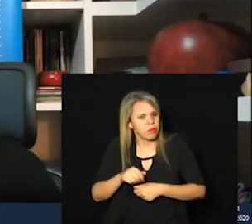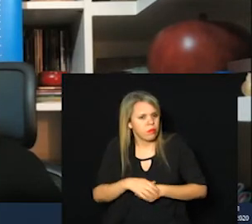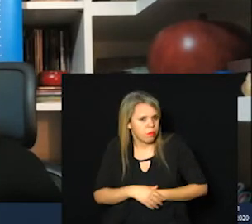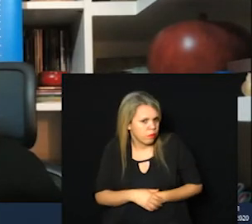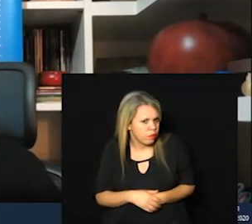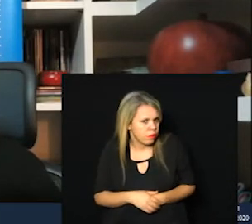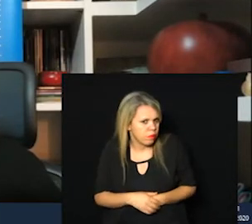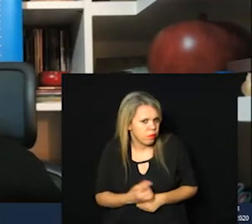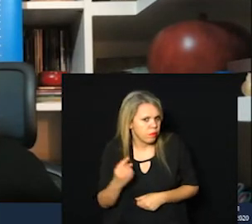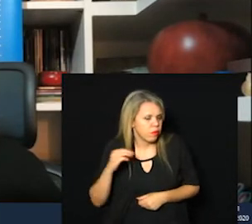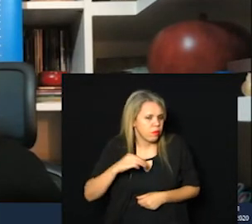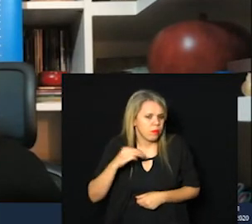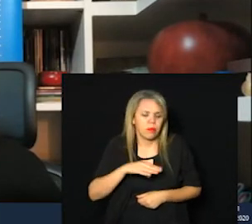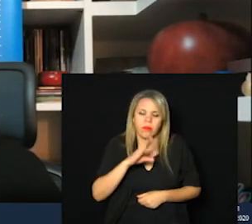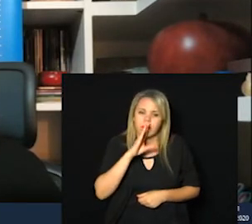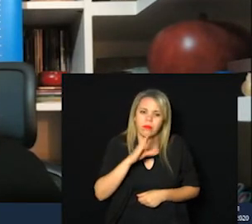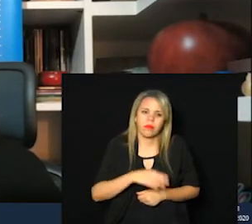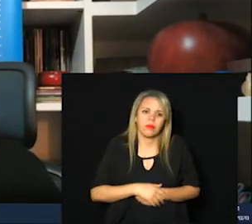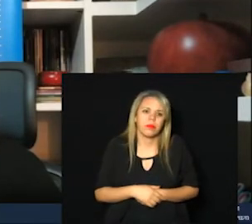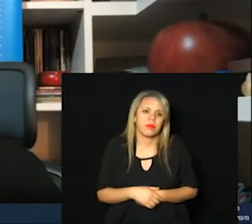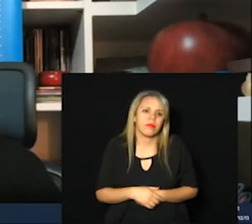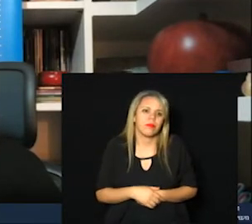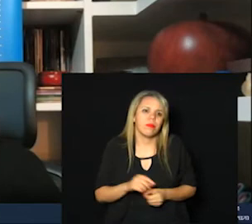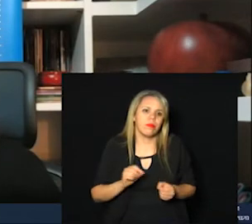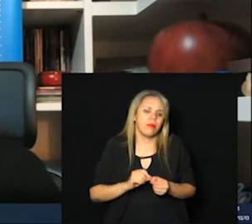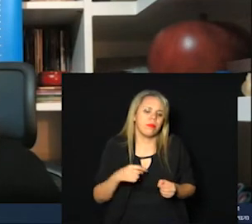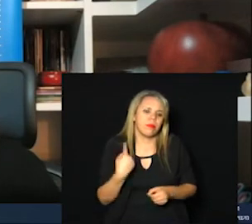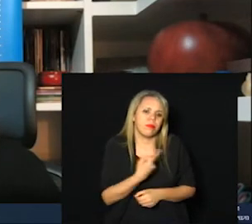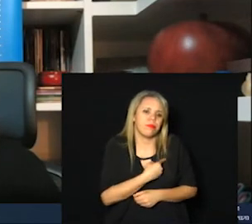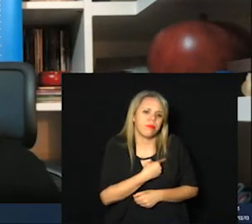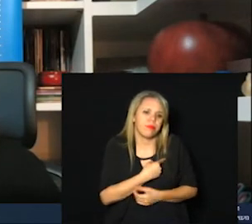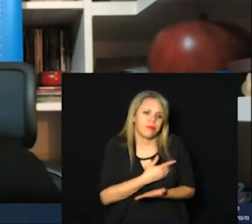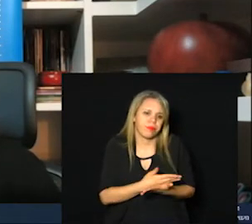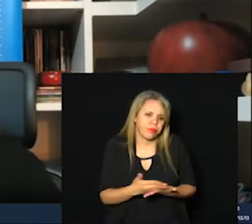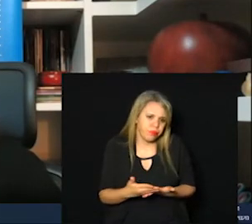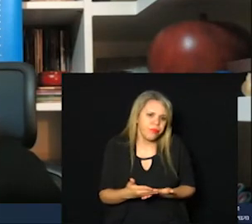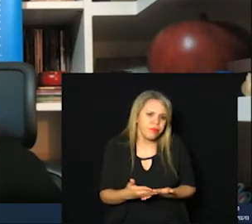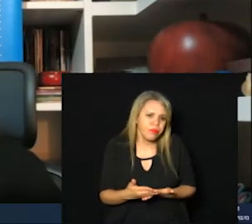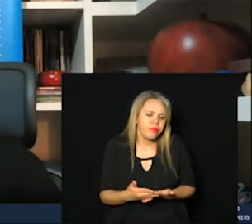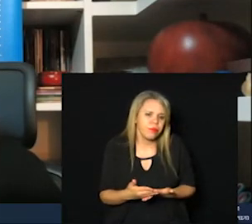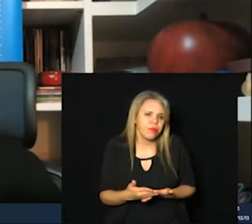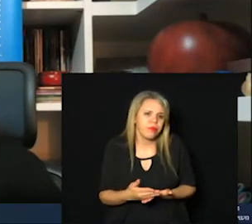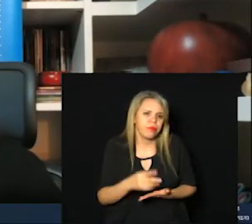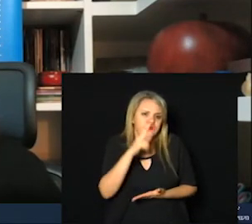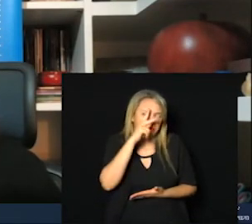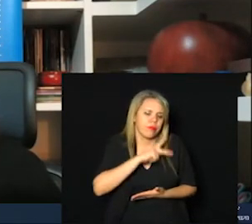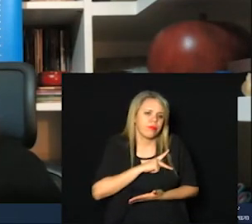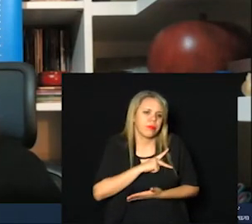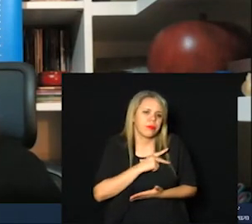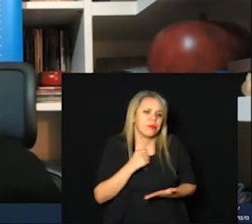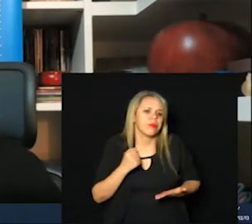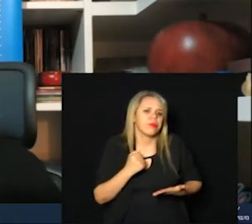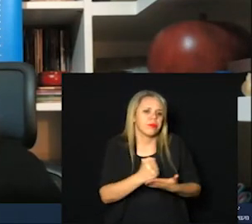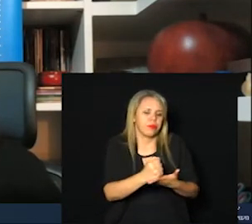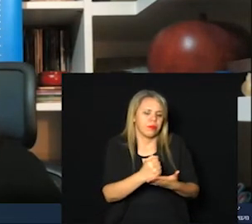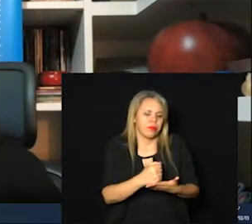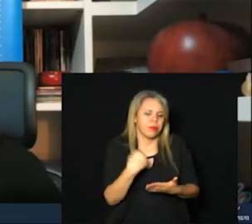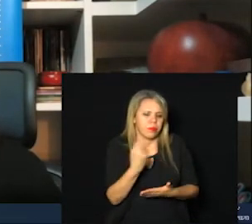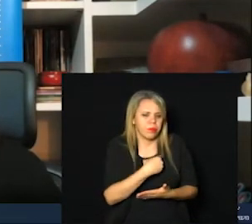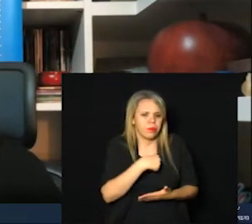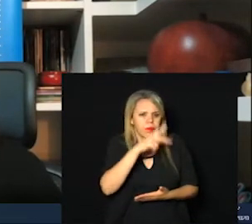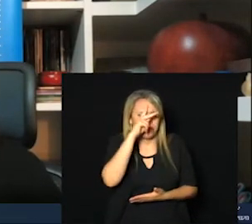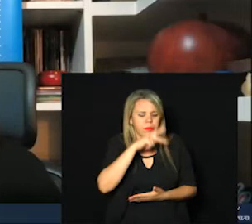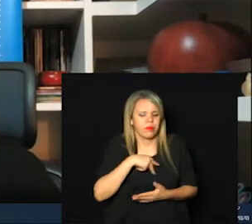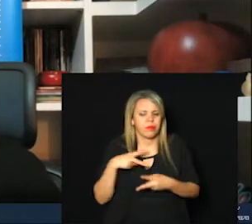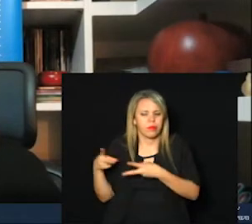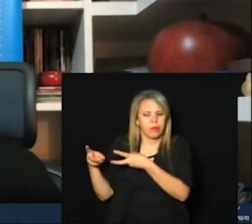Aquele minutinho de silêncio fez a gente começar a mudar a gente mesmo, ajudou a gente a olhar ao nosso